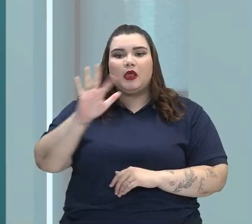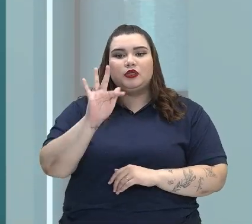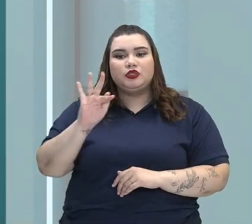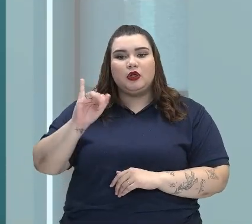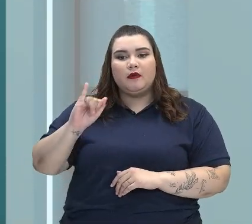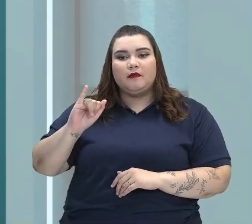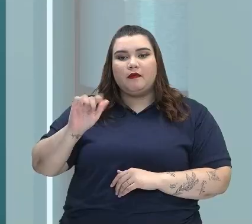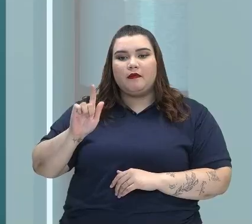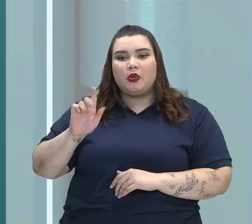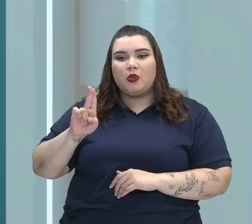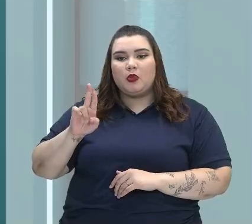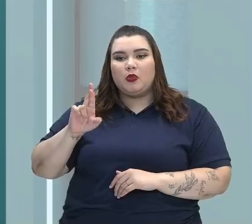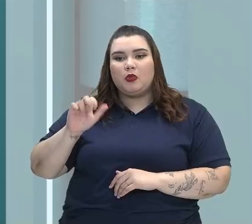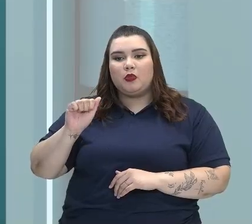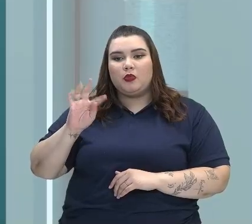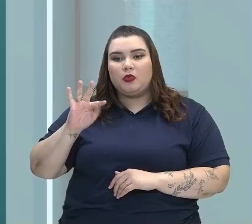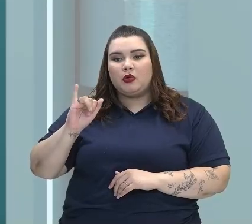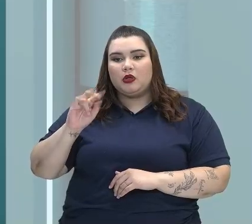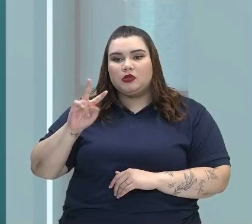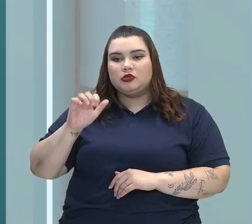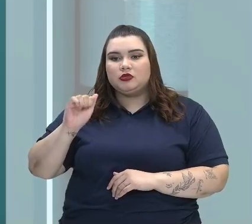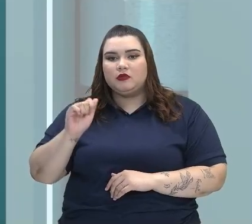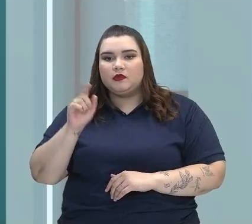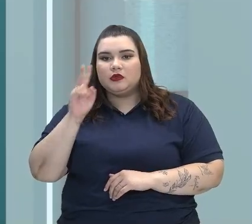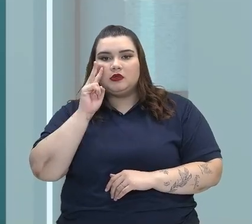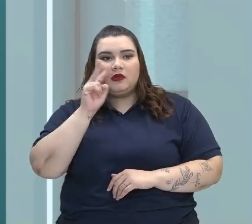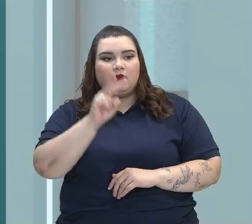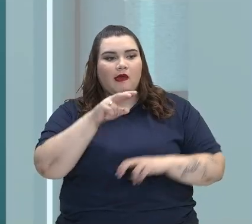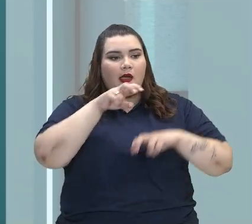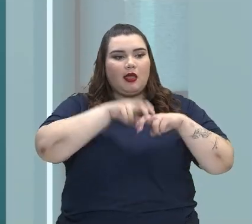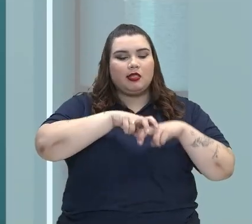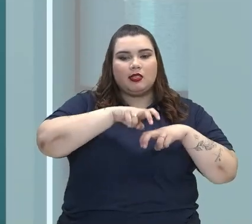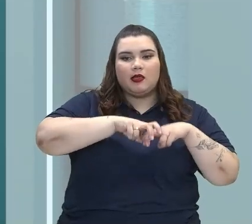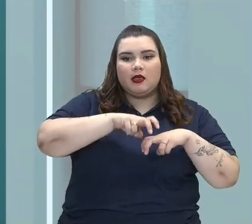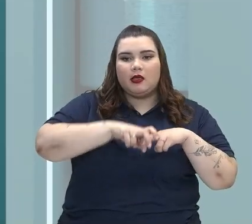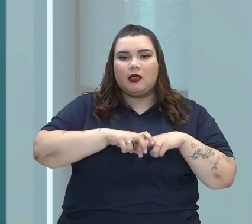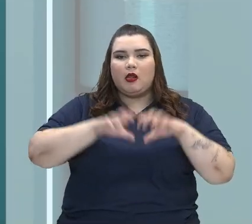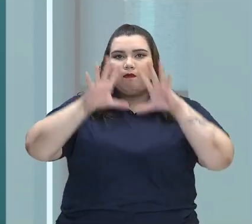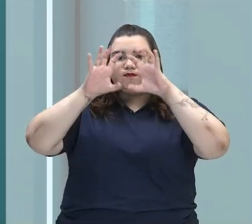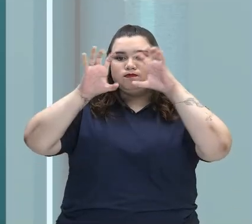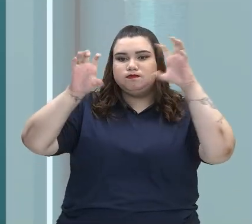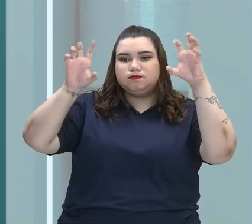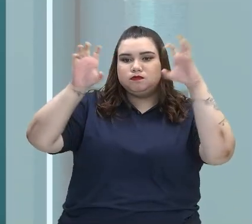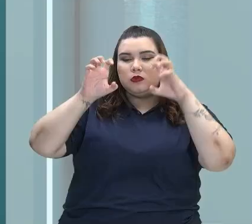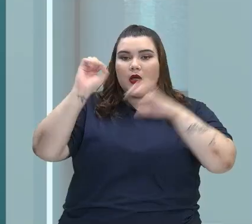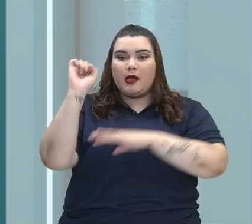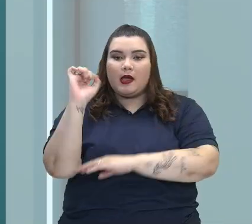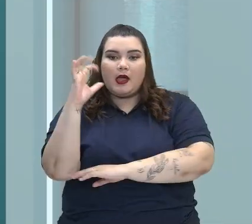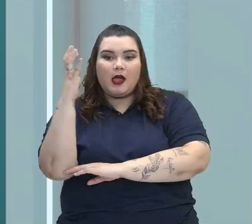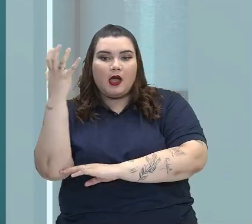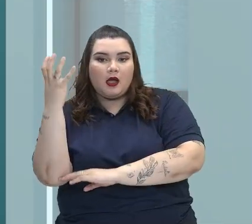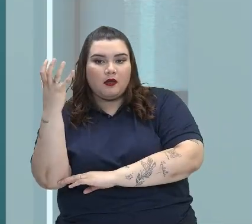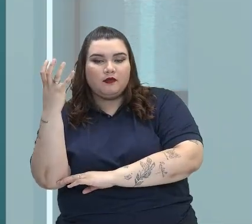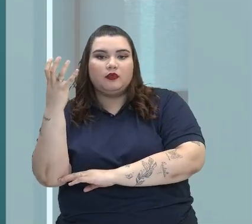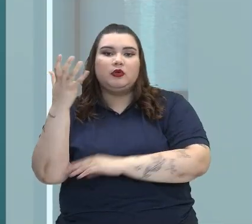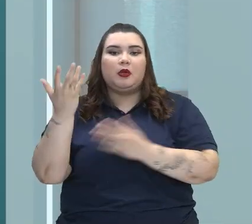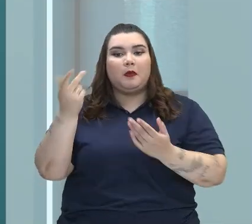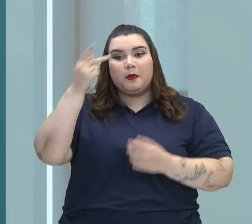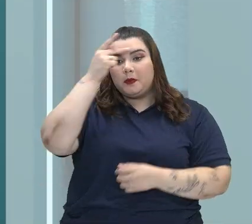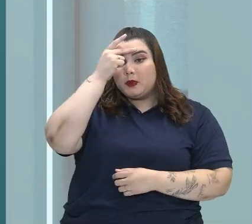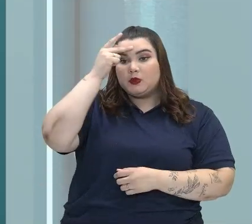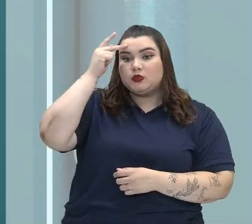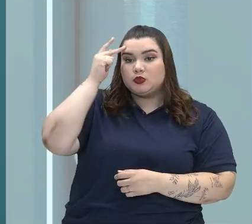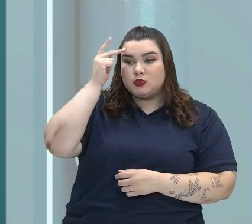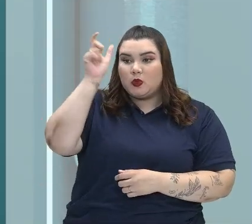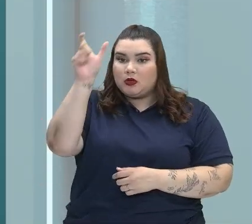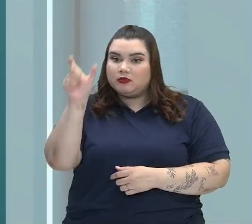aquela imagem que você reconhece no seu ambiente, uma cadeira, uma nuvem, uma árvore, uma pessoa,